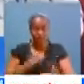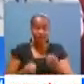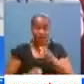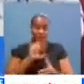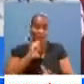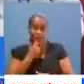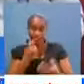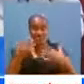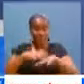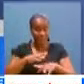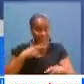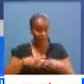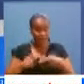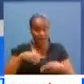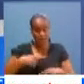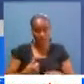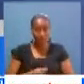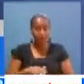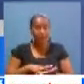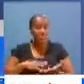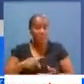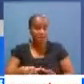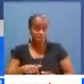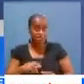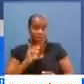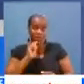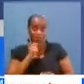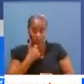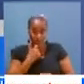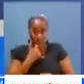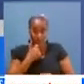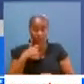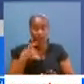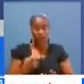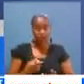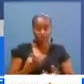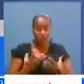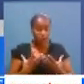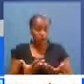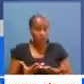Rede Elétrica de Cabo Verde. Basicamente, este código é uma série de